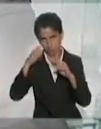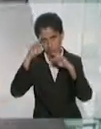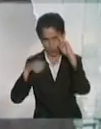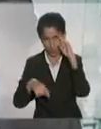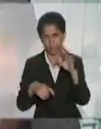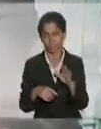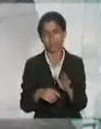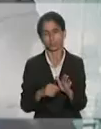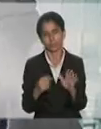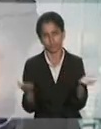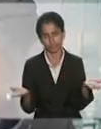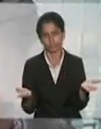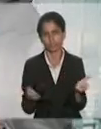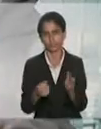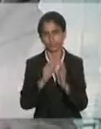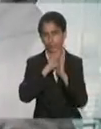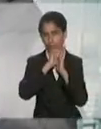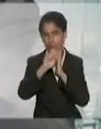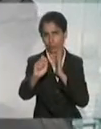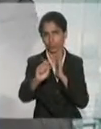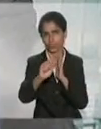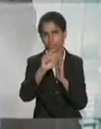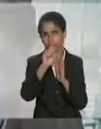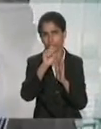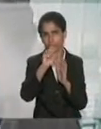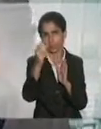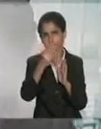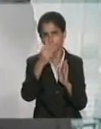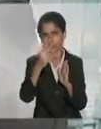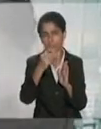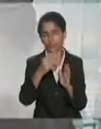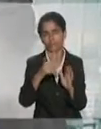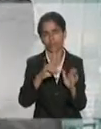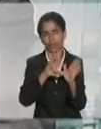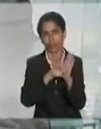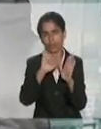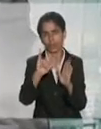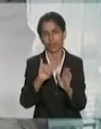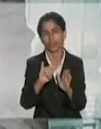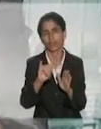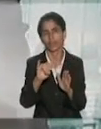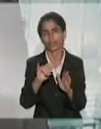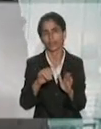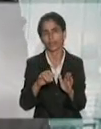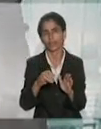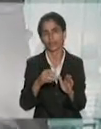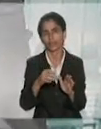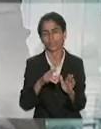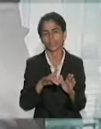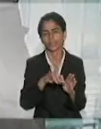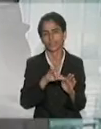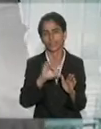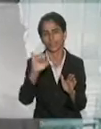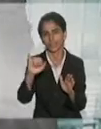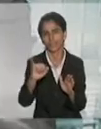tirando esse artigo 3º de uma lei 4123 que dá esse